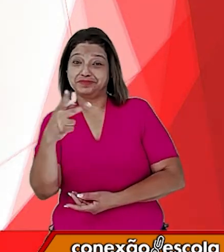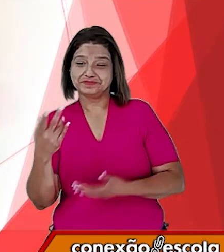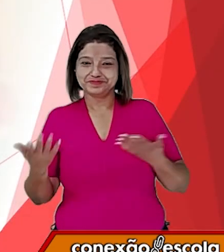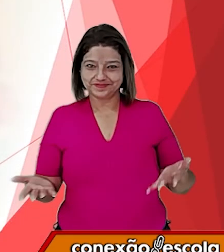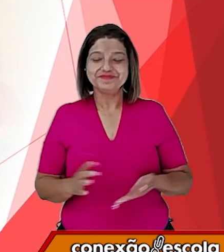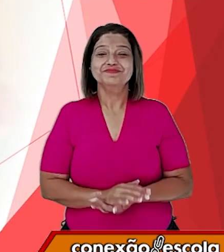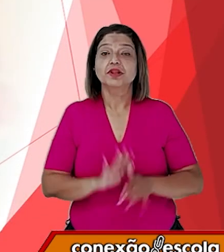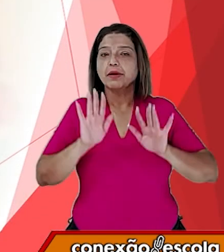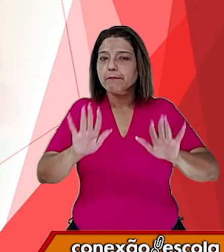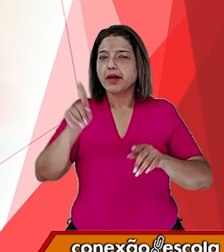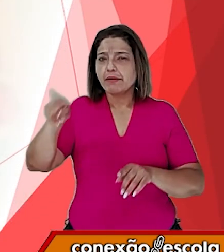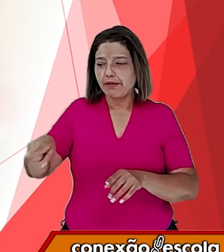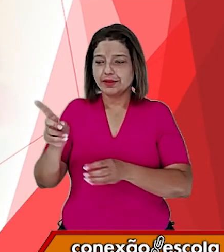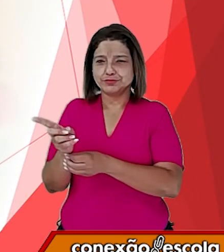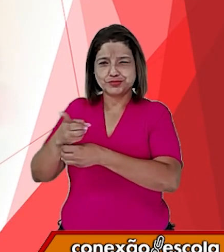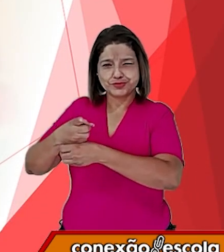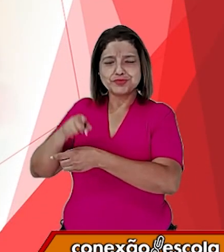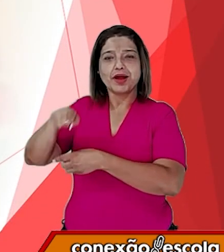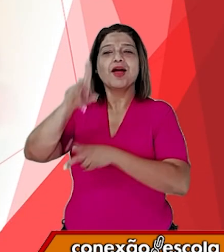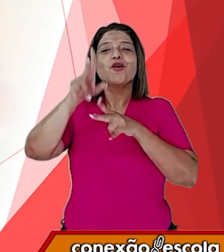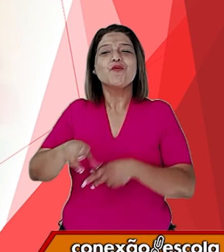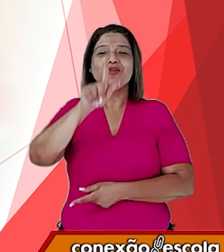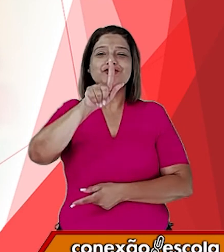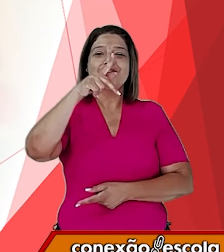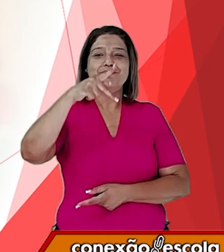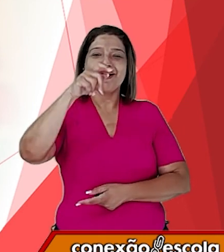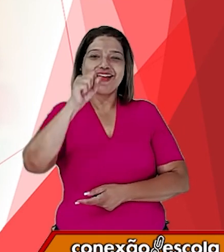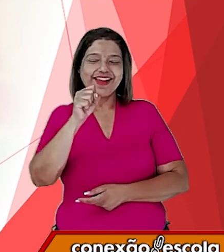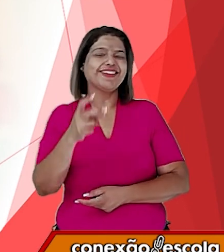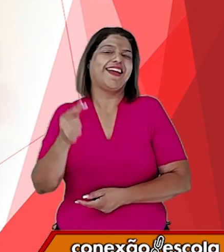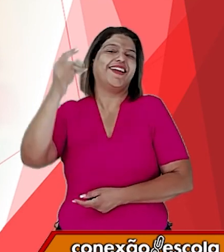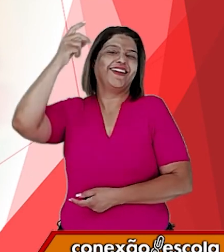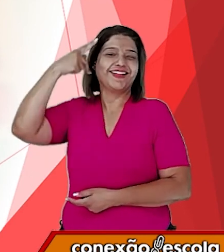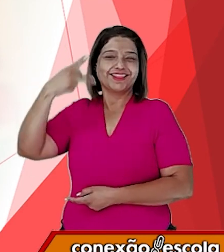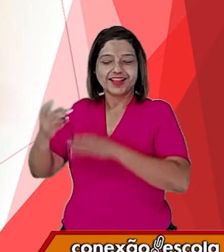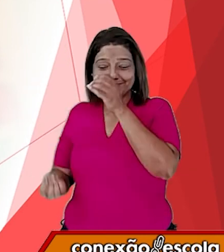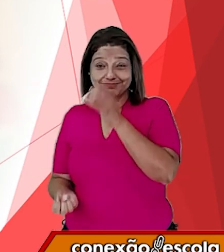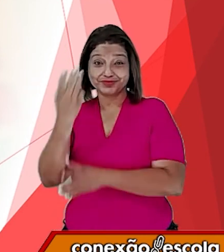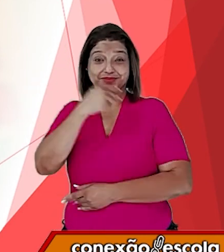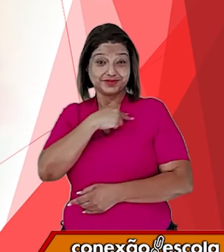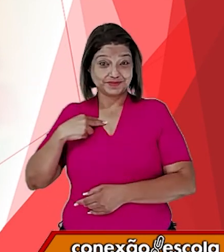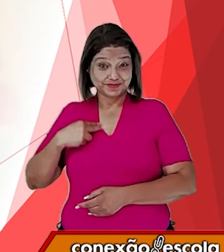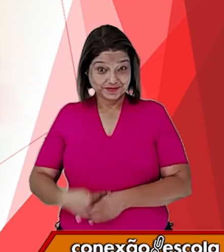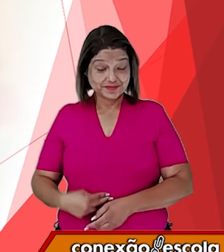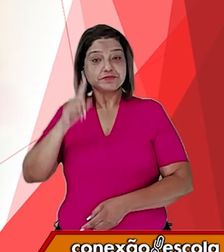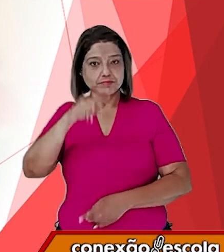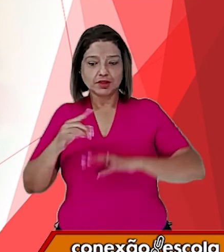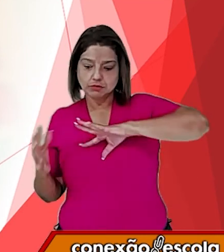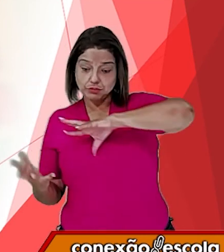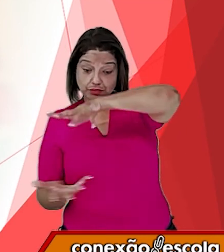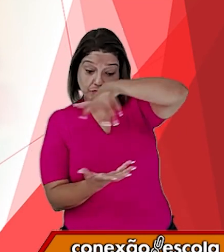Acontece que esse GPS das antigas, criado pelos chineses, assim como a Terra, é